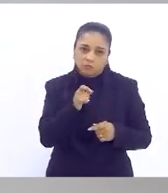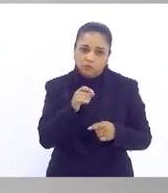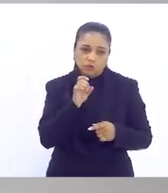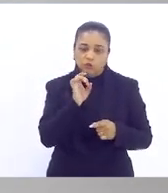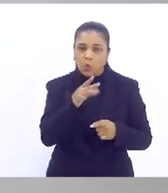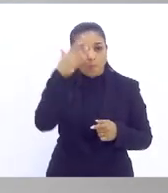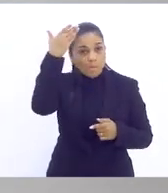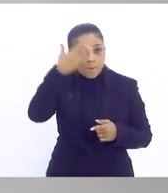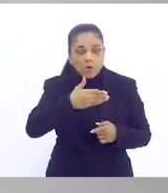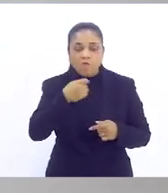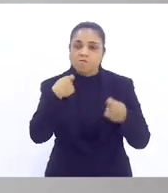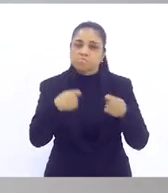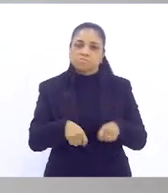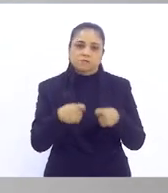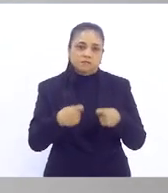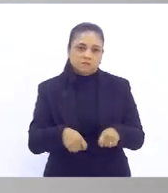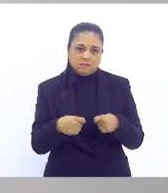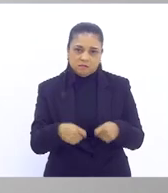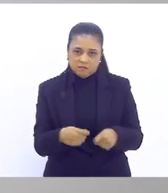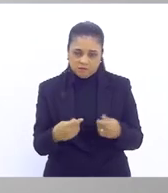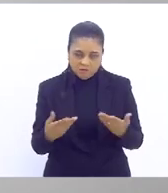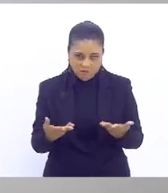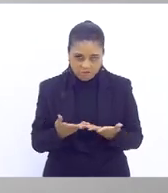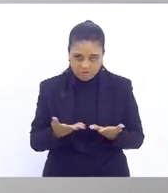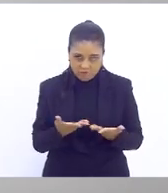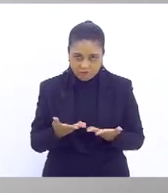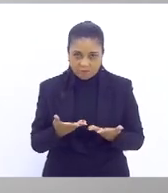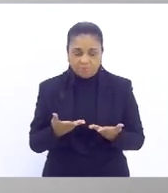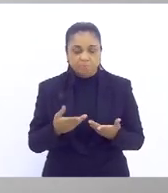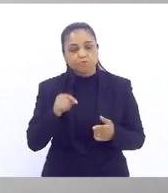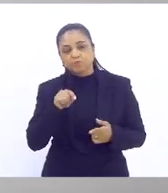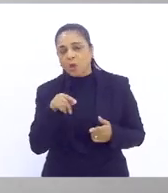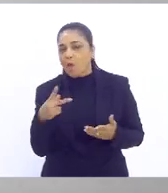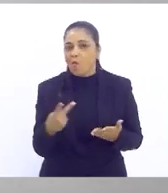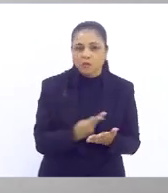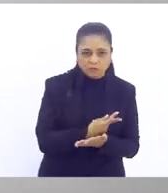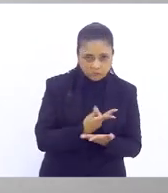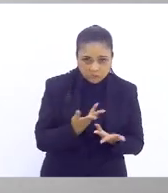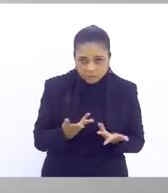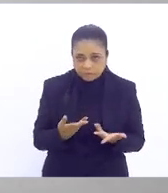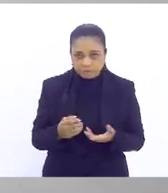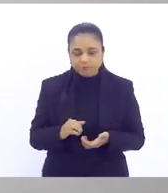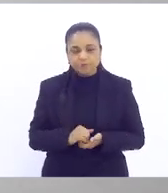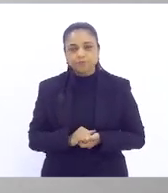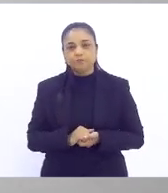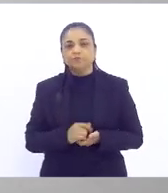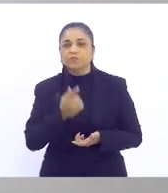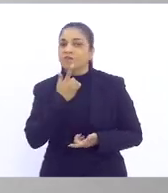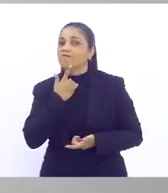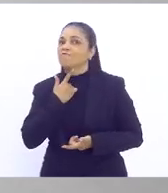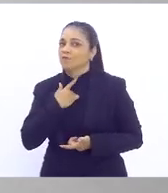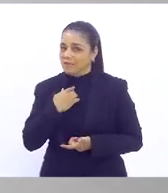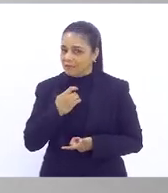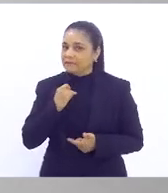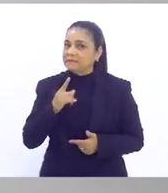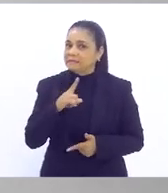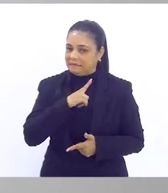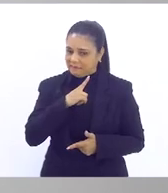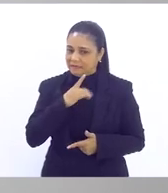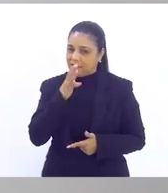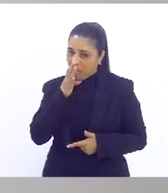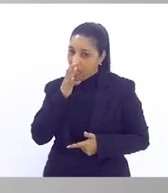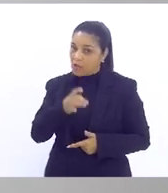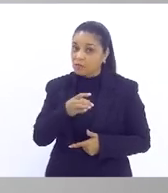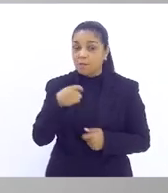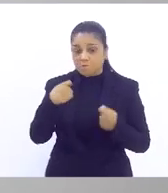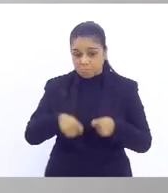comprovação específica daquilo que ocorreu então vontade a gente tem mas não